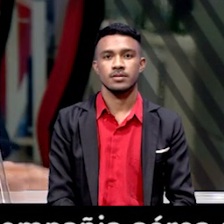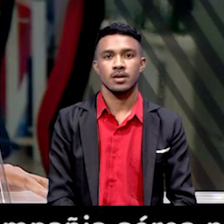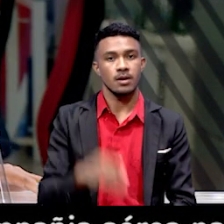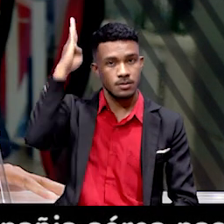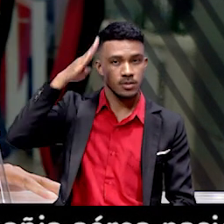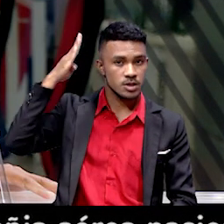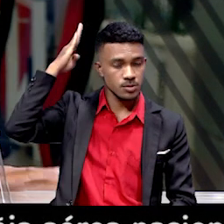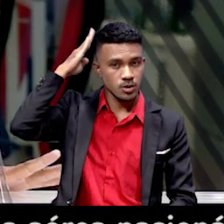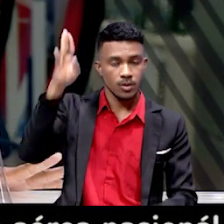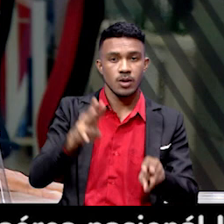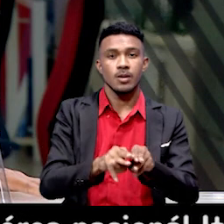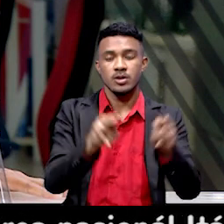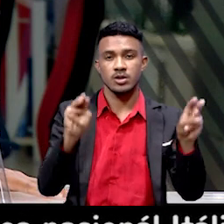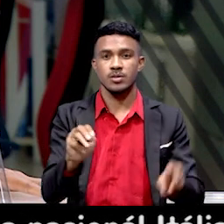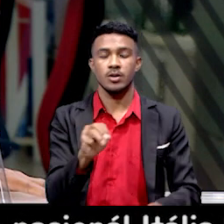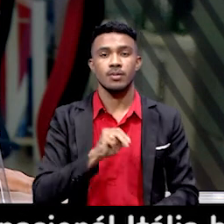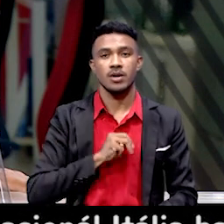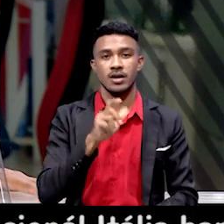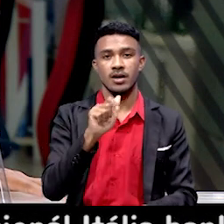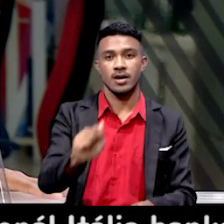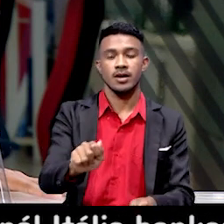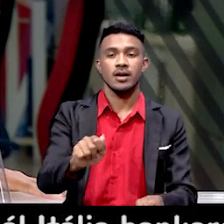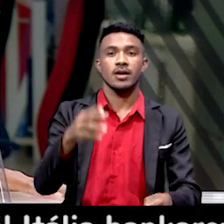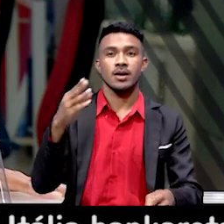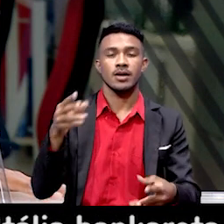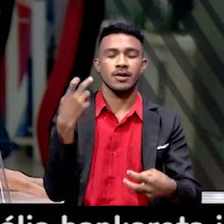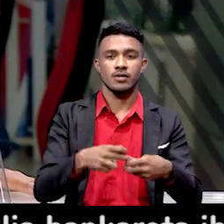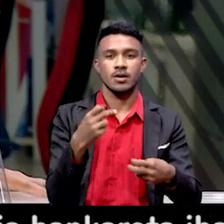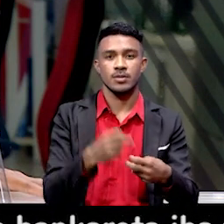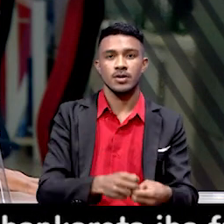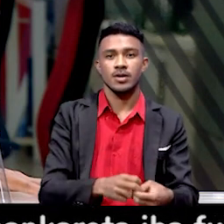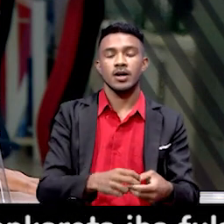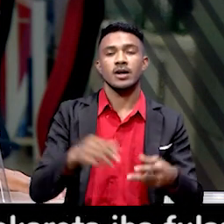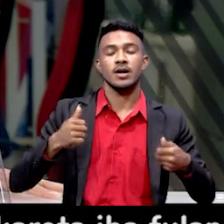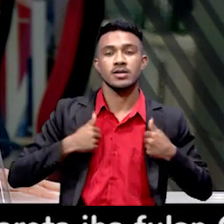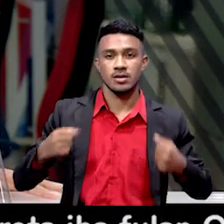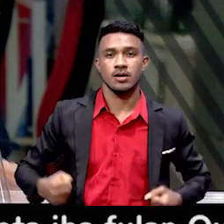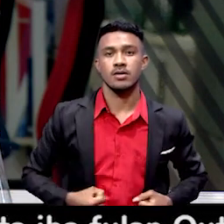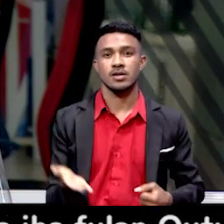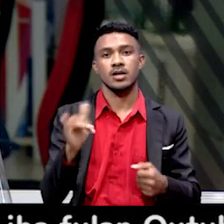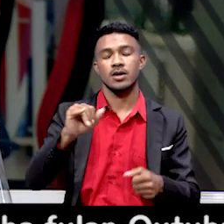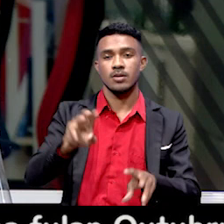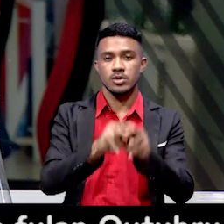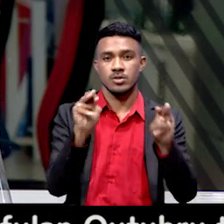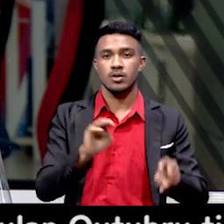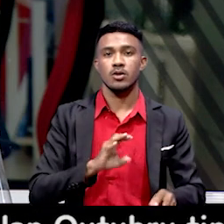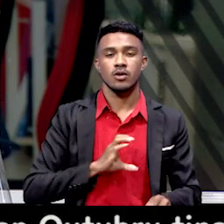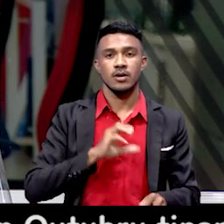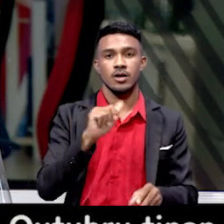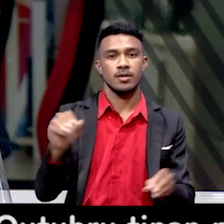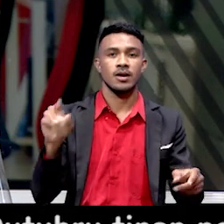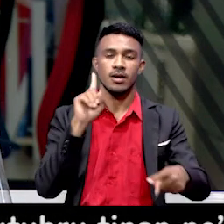Bispo Diocese Maliana, Dom Norberto do Amaral, preocupa com a facilidade de saúde do Hospital Referral Suaikova Lima, NB lá adequado.